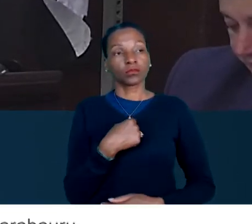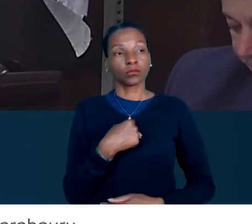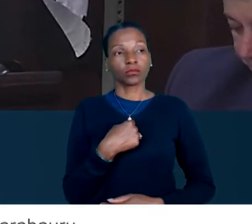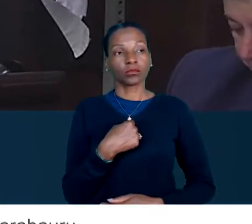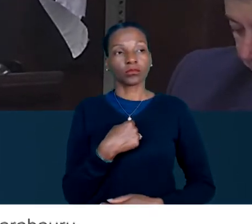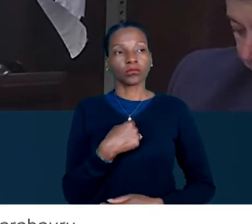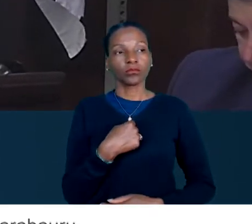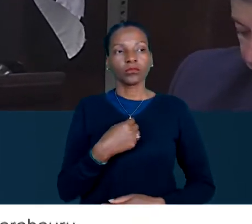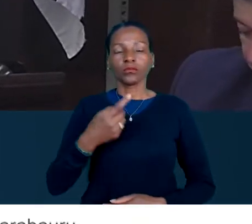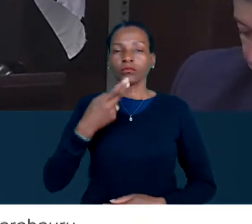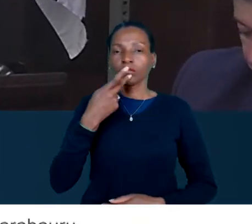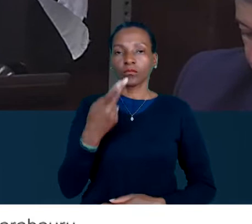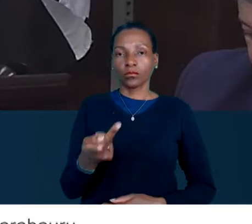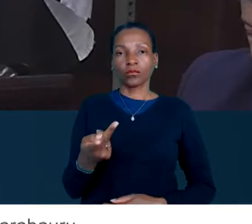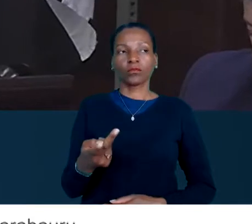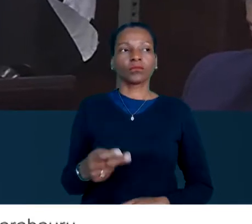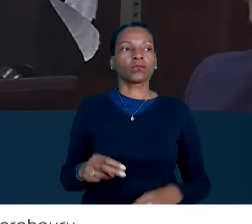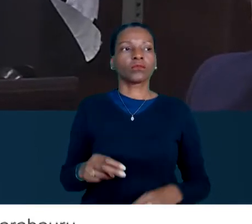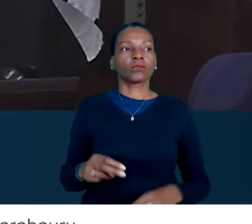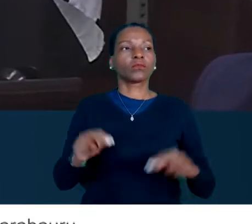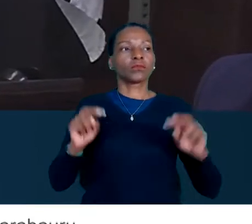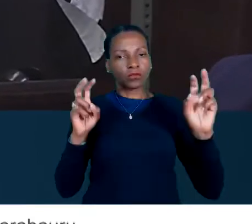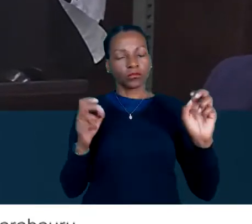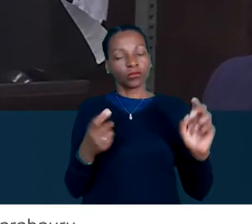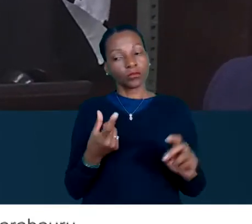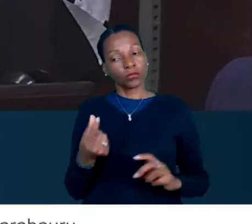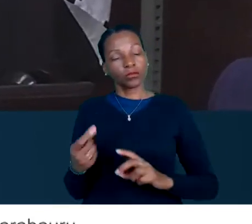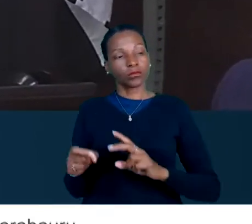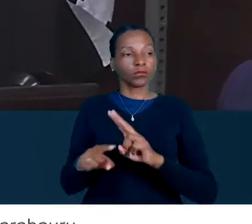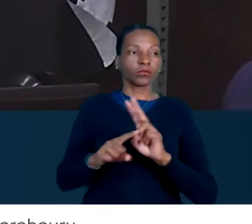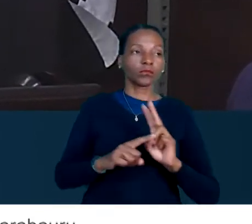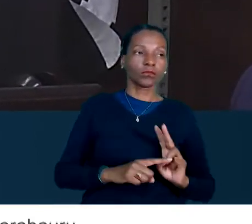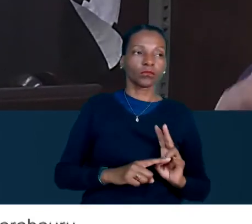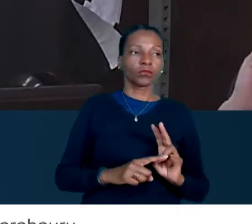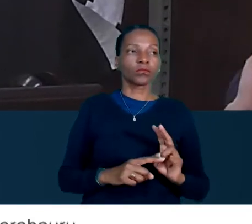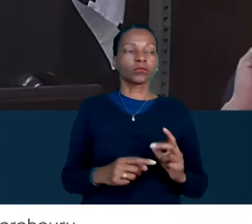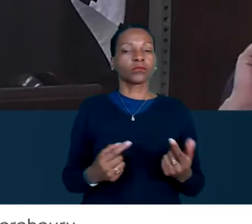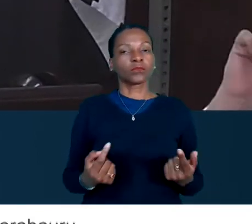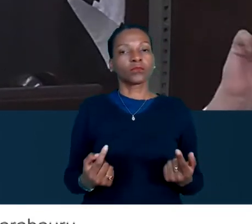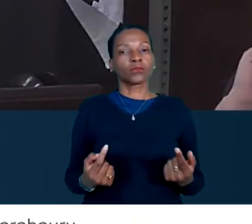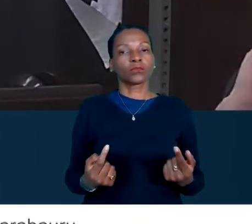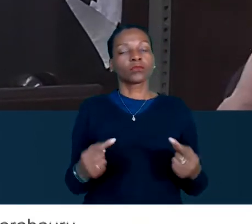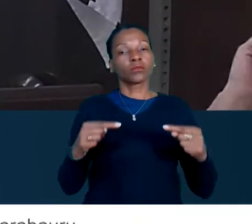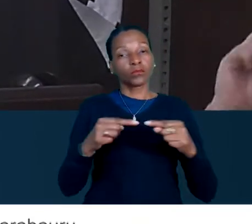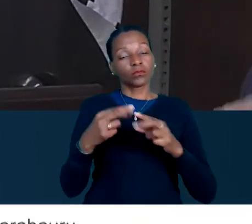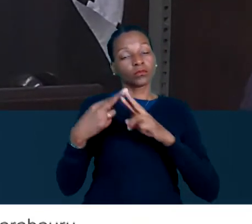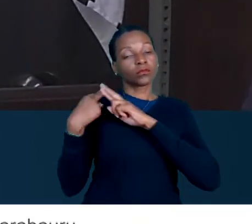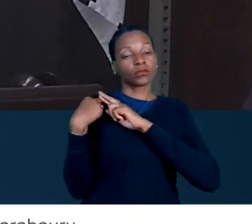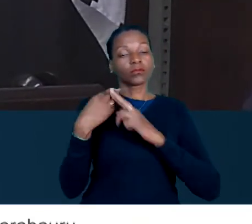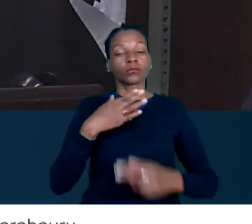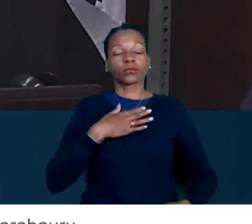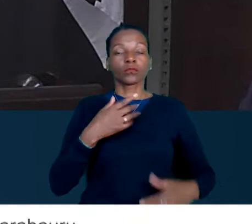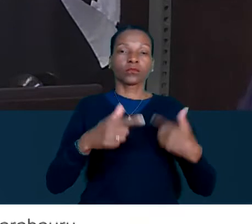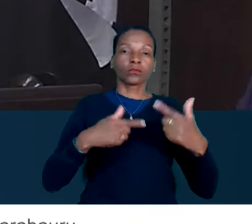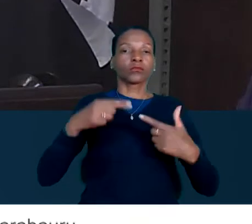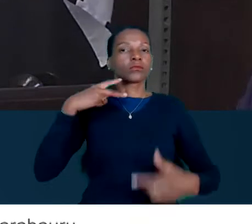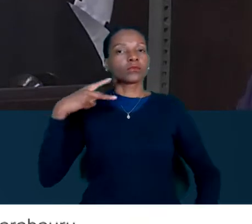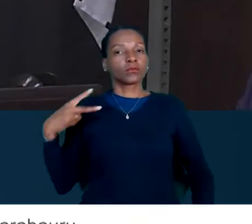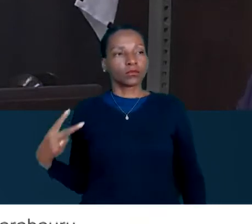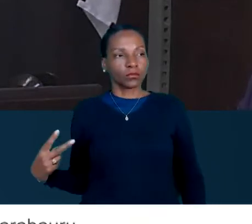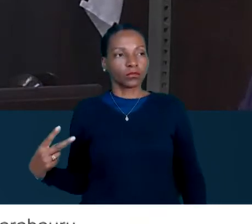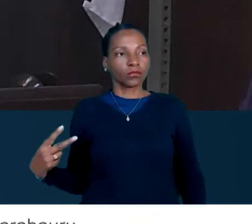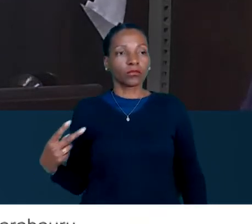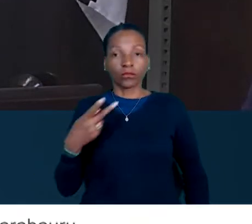assunto empréstimo na condição de vereador que sou igual a todo mundo aqui viu o vereador